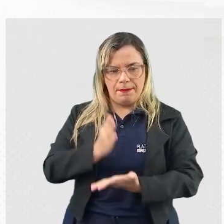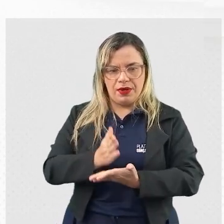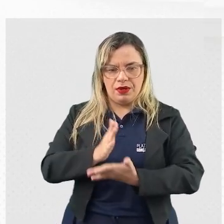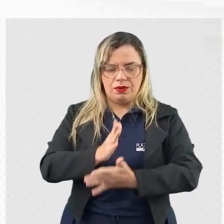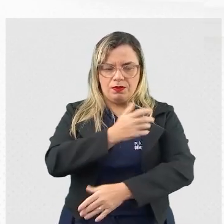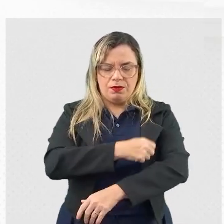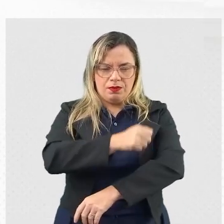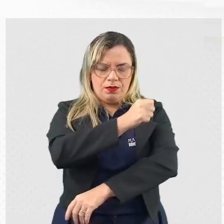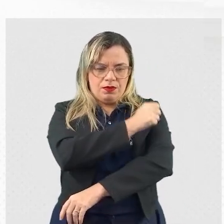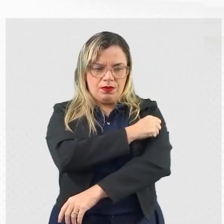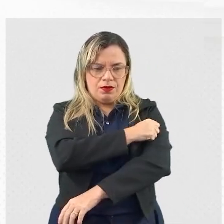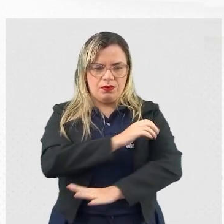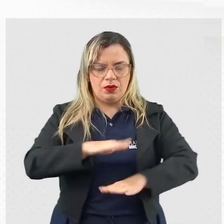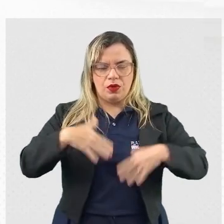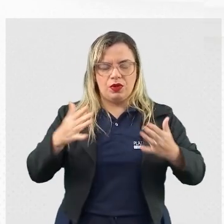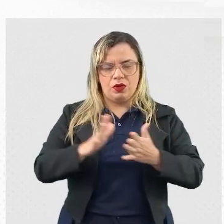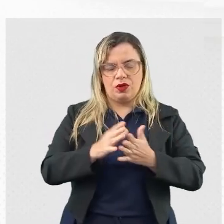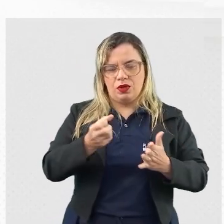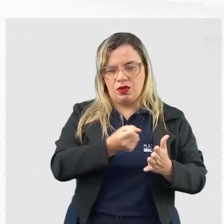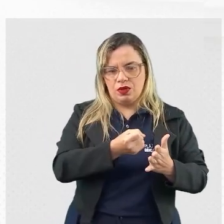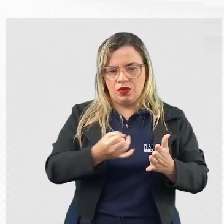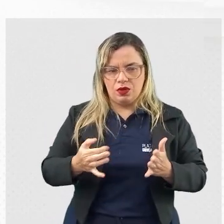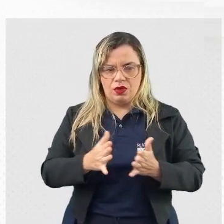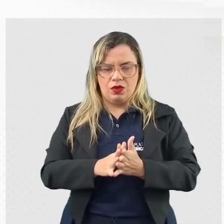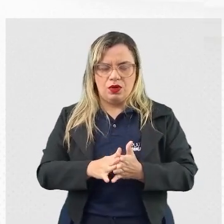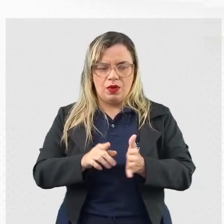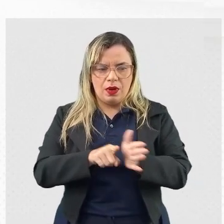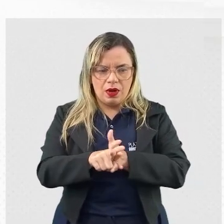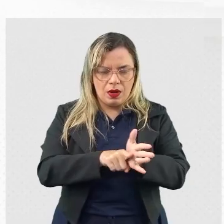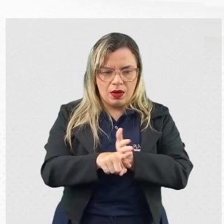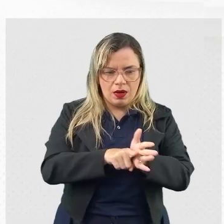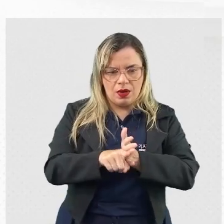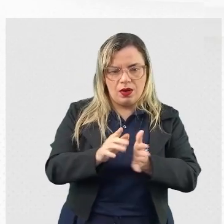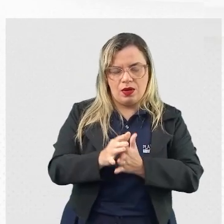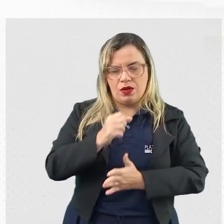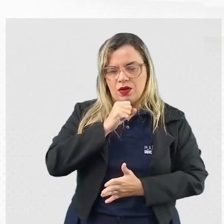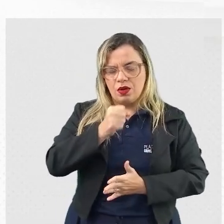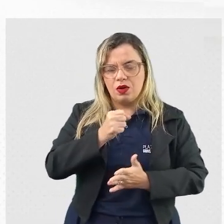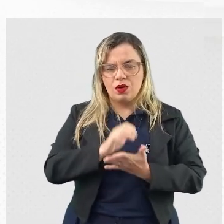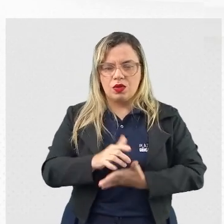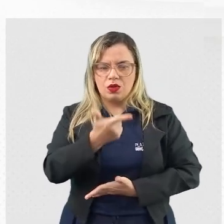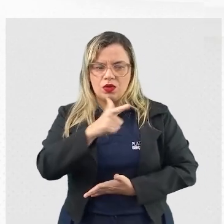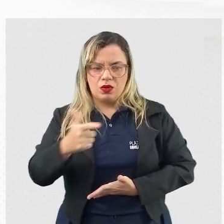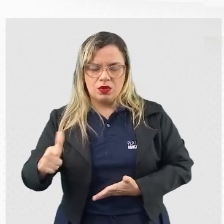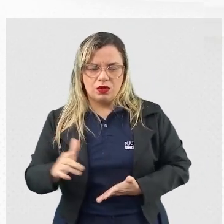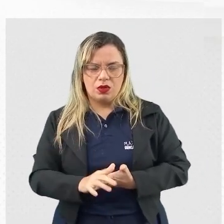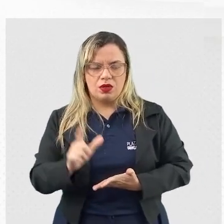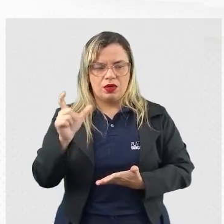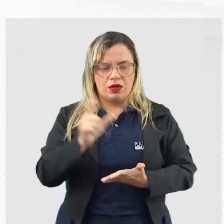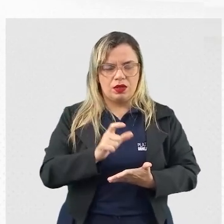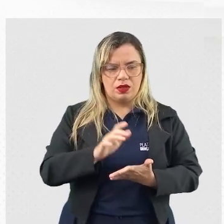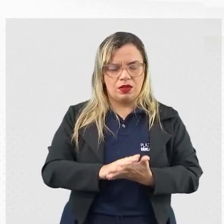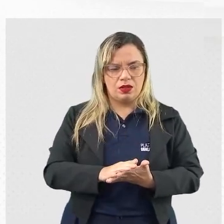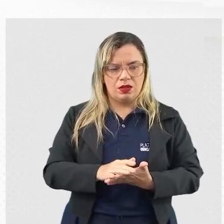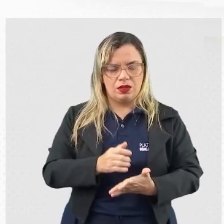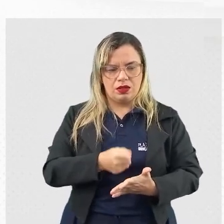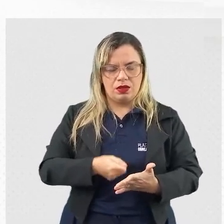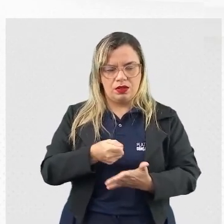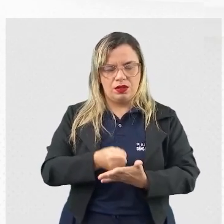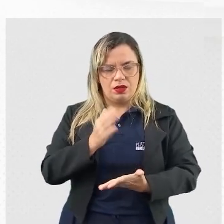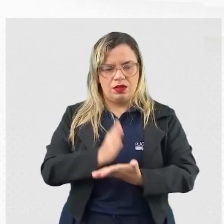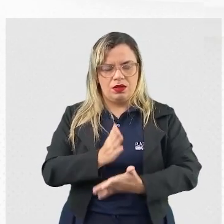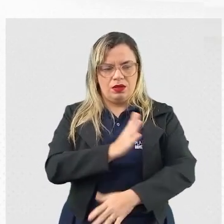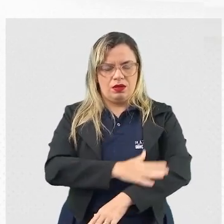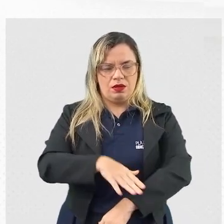quantos alunos entrevistados não têm carteira de estudante. Pessoal, primeiro vamos calcular